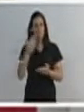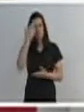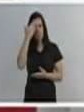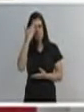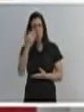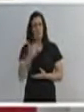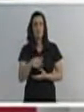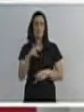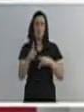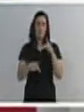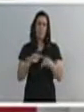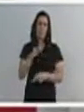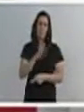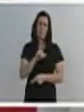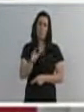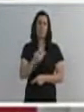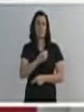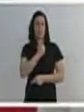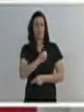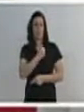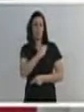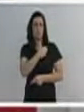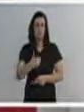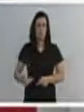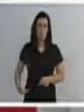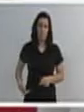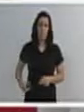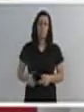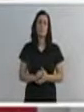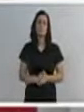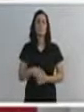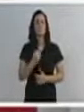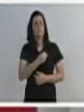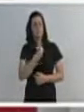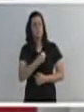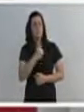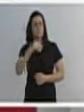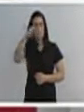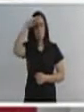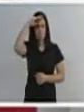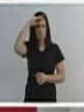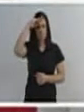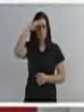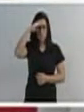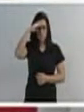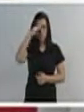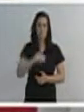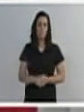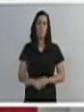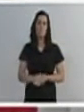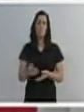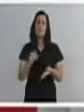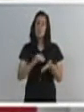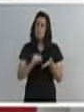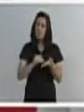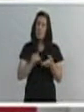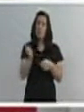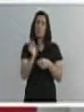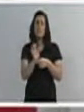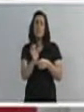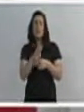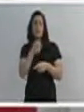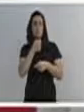consegue passar largo, e os desafios do serviço público, que a gente sabe que nunca sai ninguém, só entra, né? Só entra